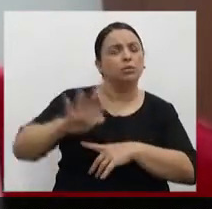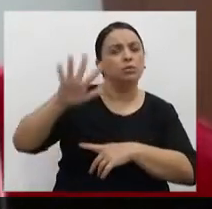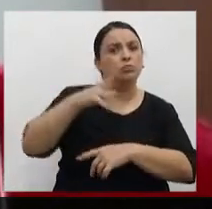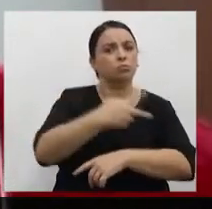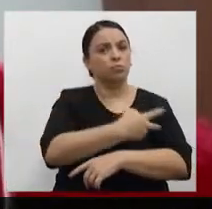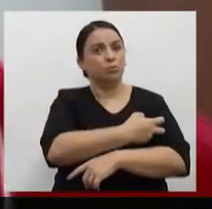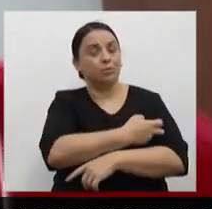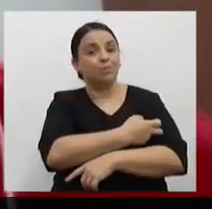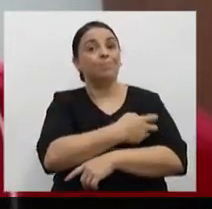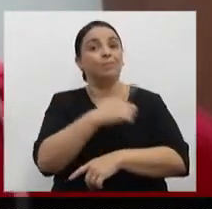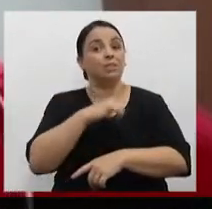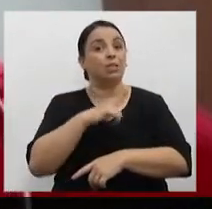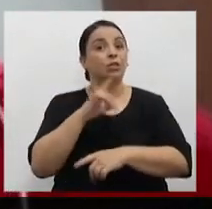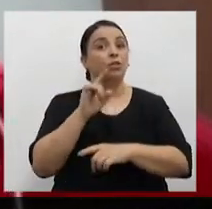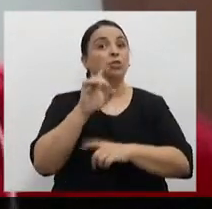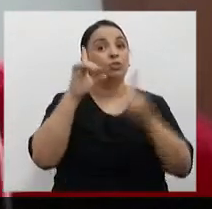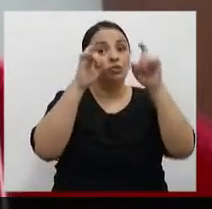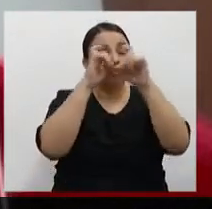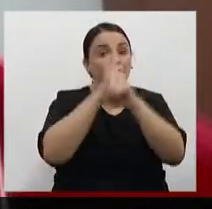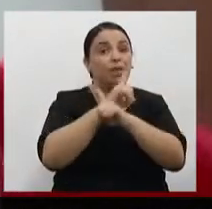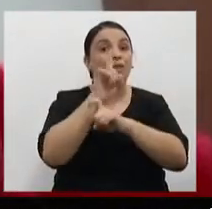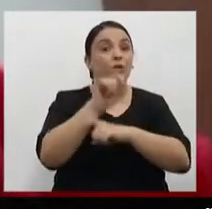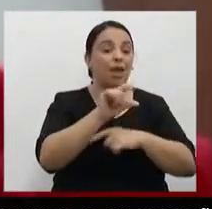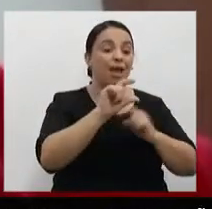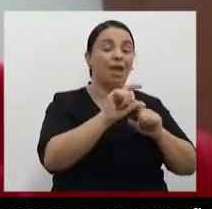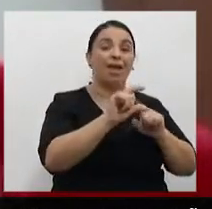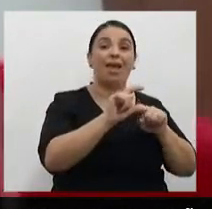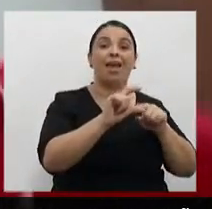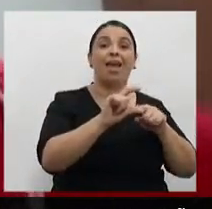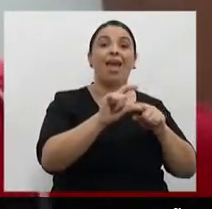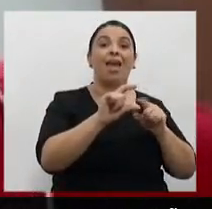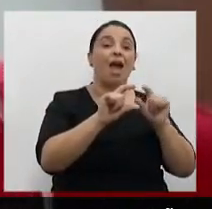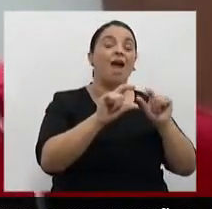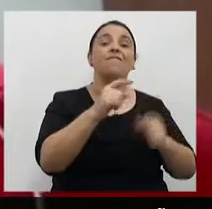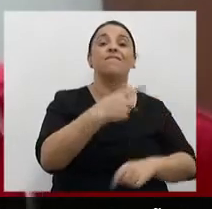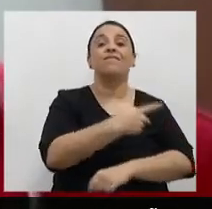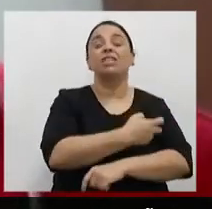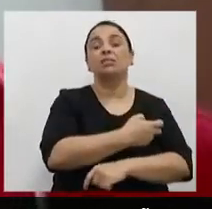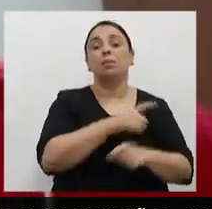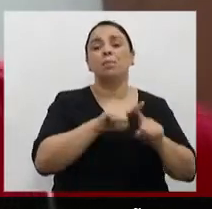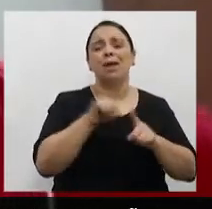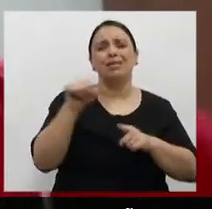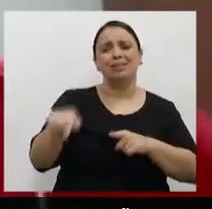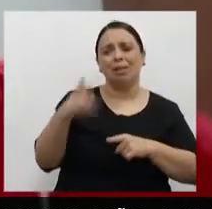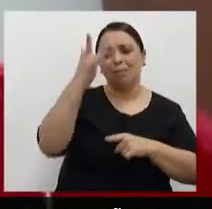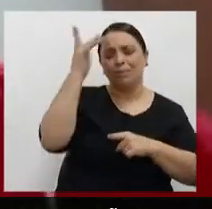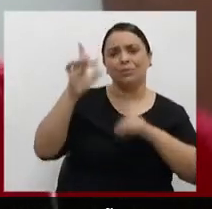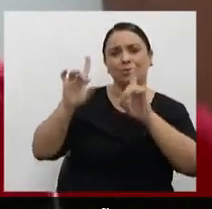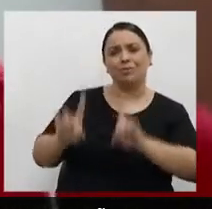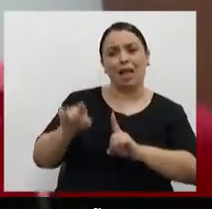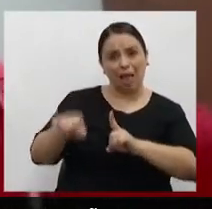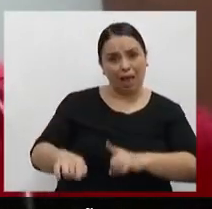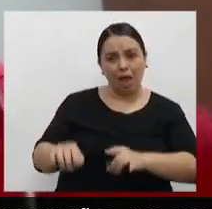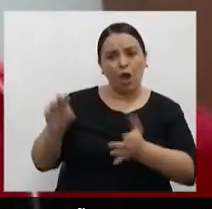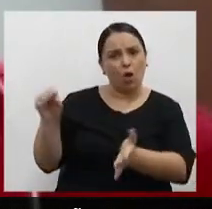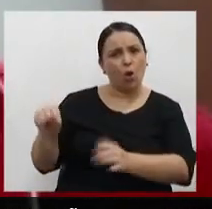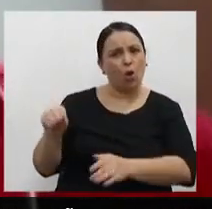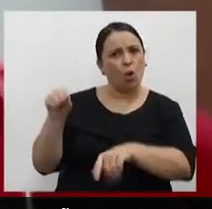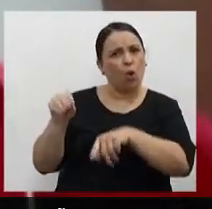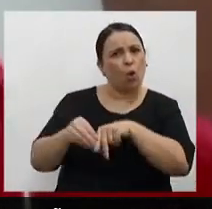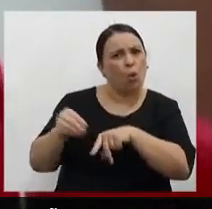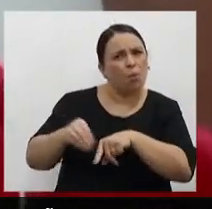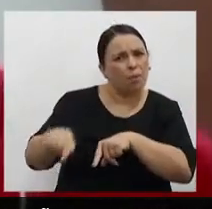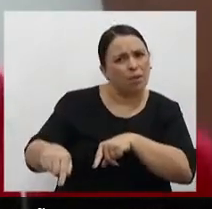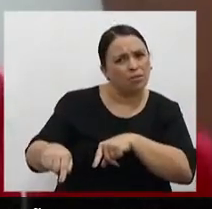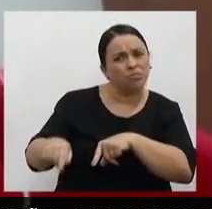os imunizantes, só que a pessoa com deficiência não pode pagar por isso. E essa questão de criar um